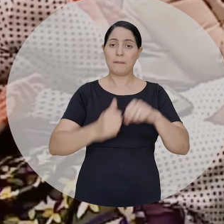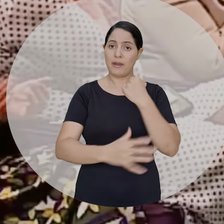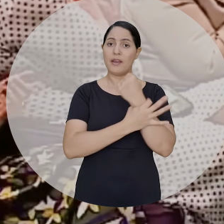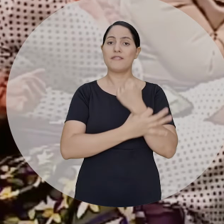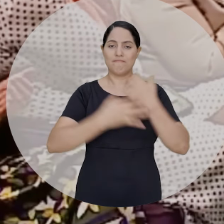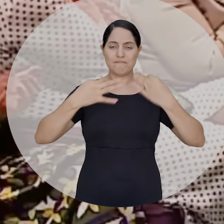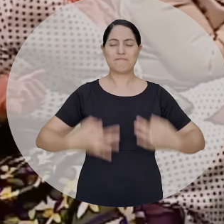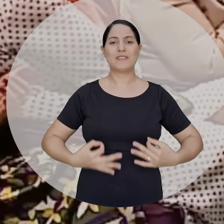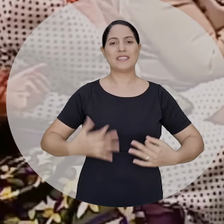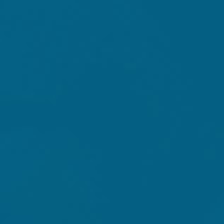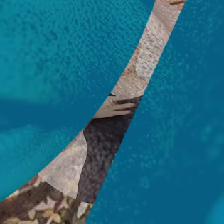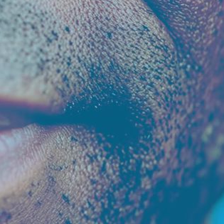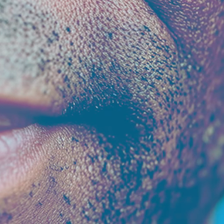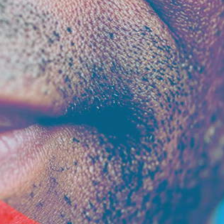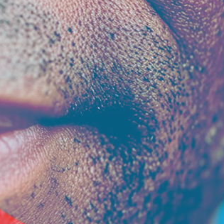exercício da advocacia.